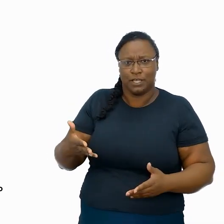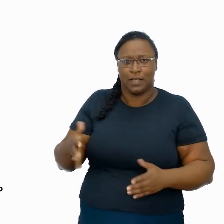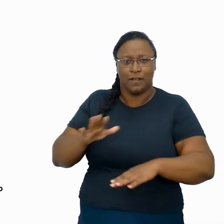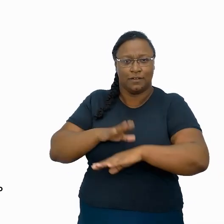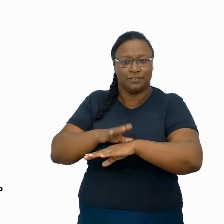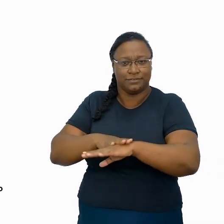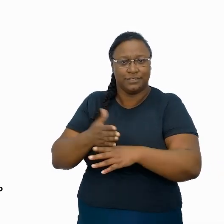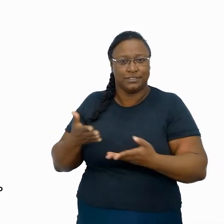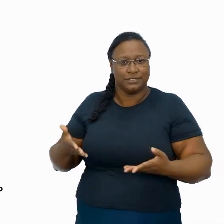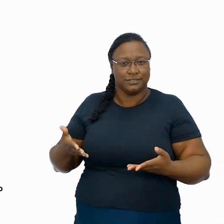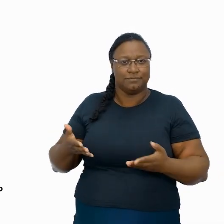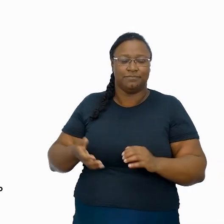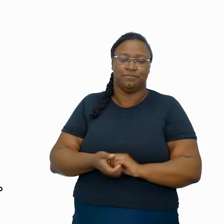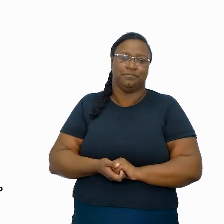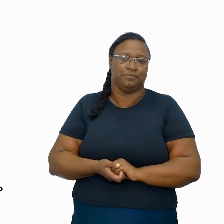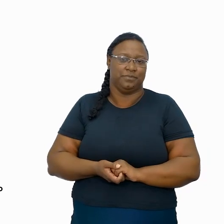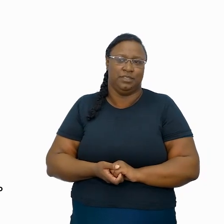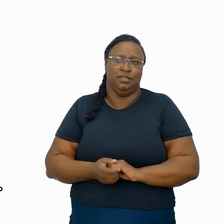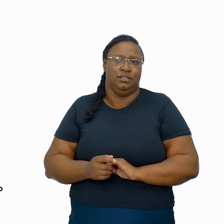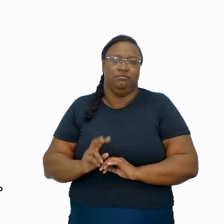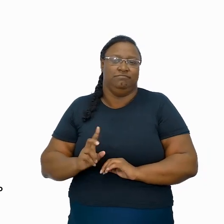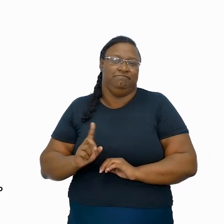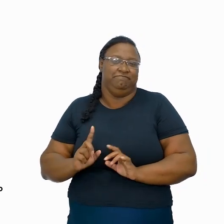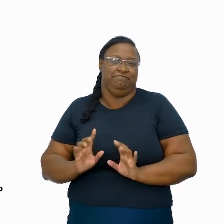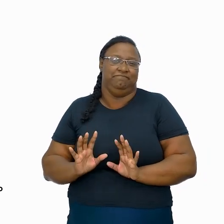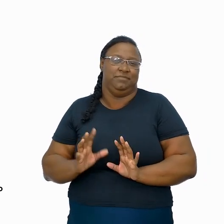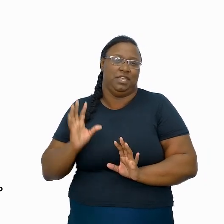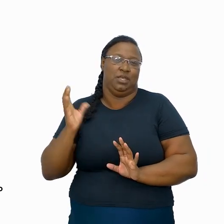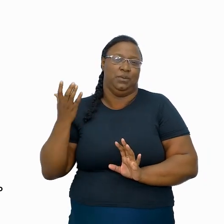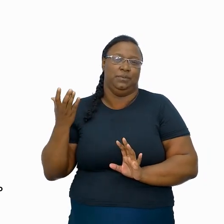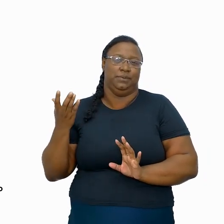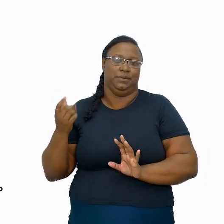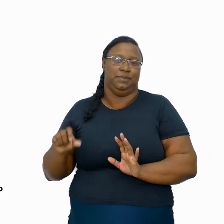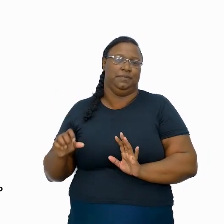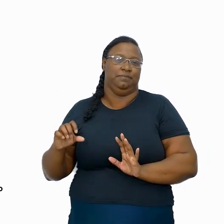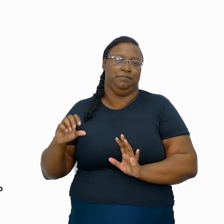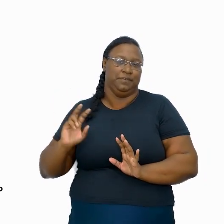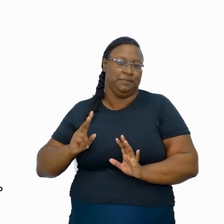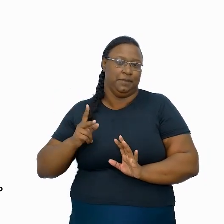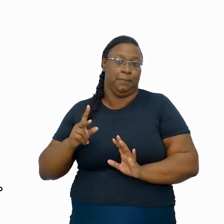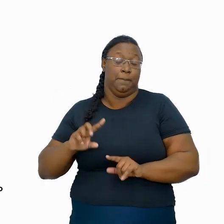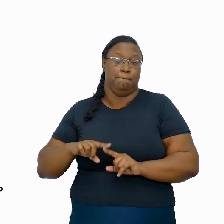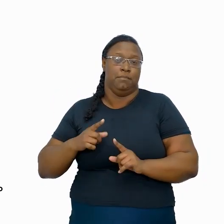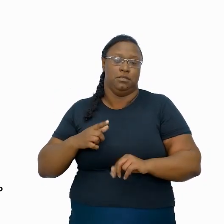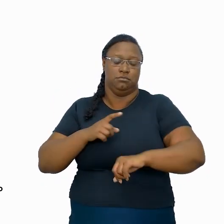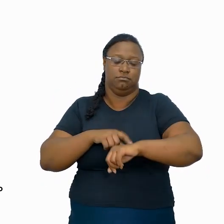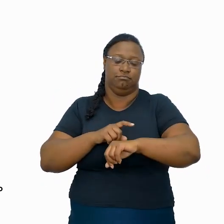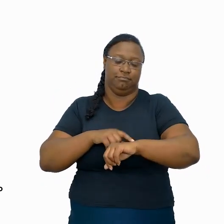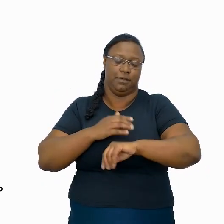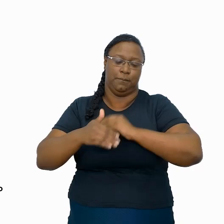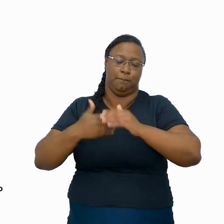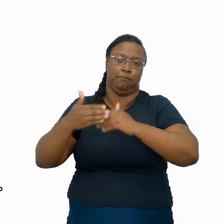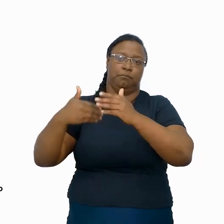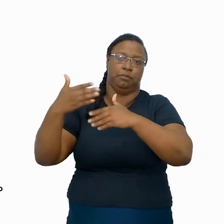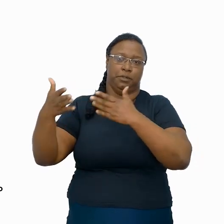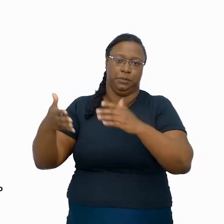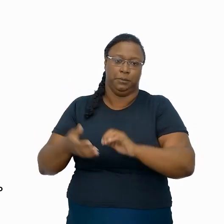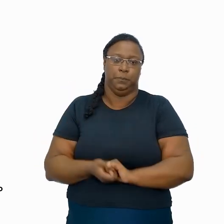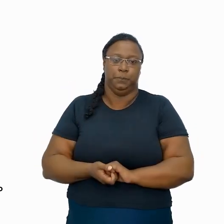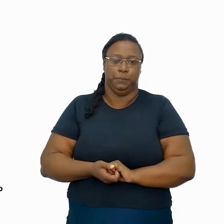produzida ali. Não é uma coisa que acontece, né, de imediato na primeira vez, mas com o tempo vai melhorando. Então,